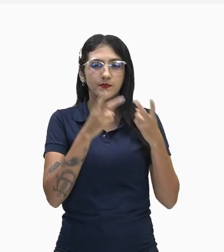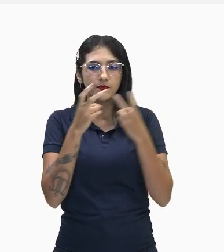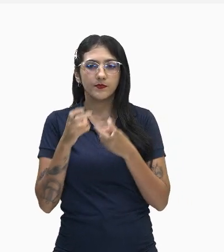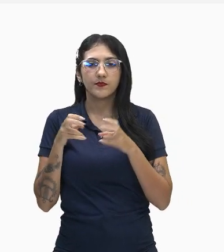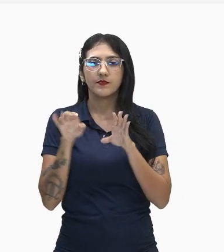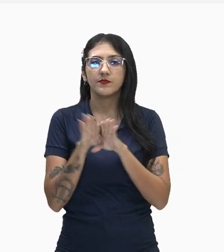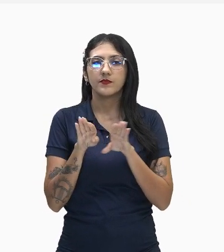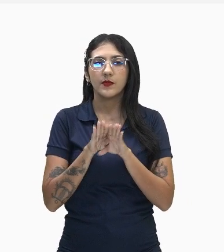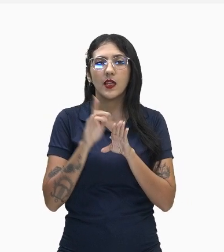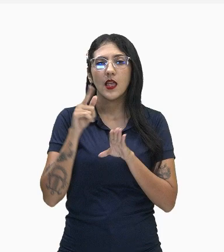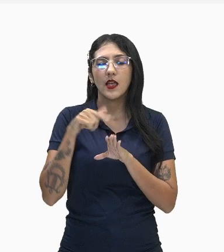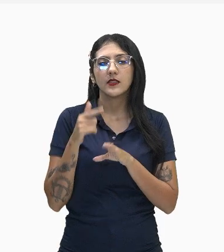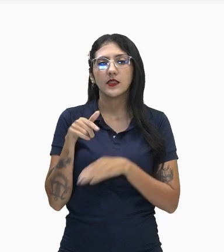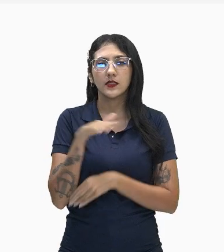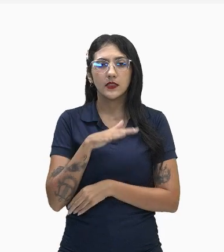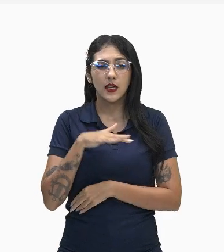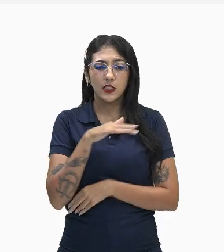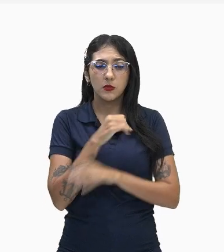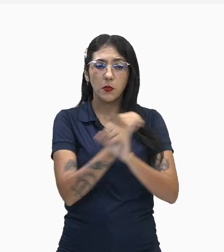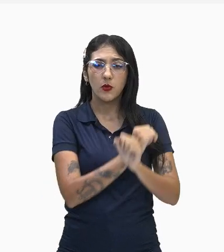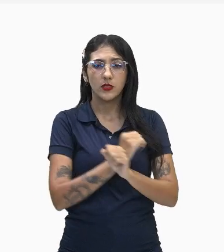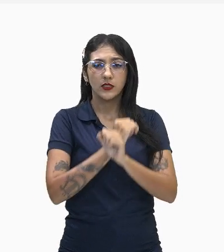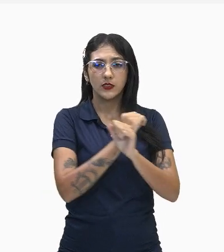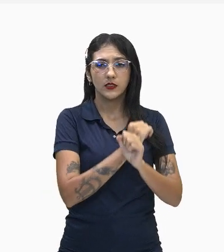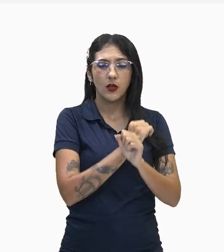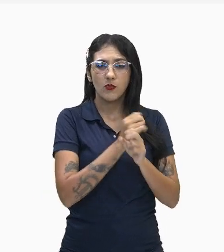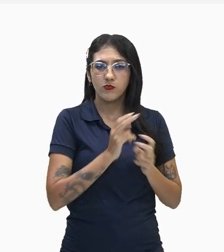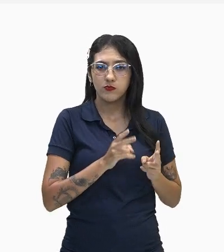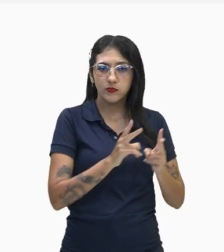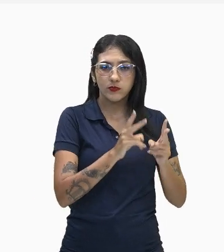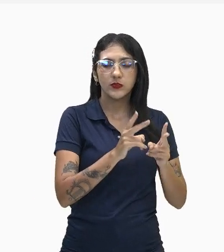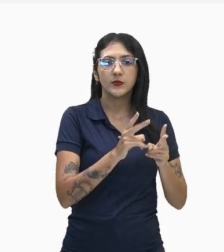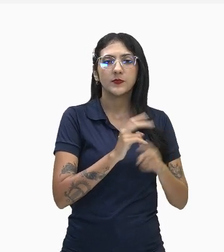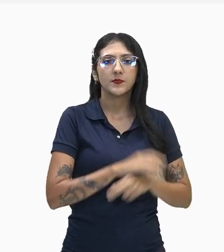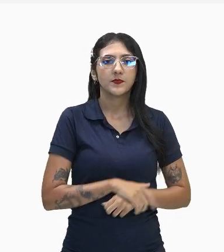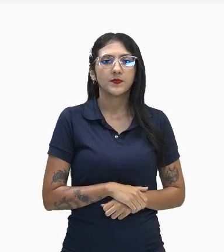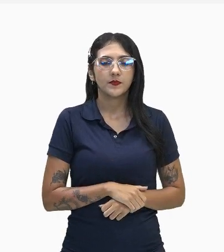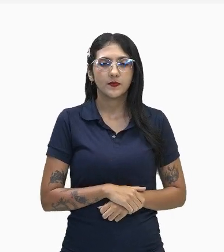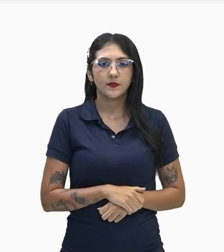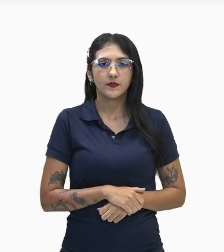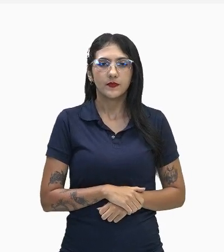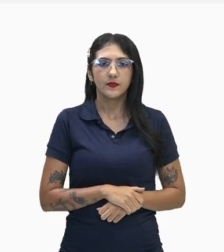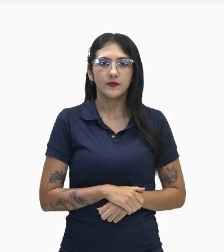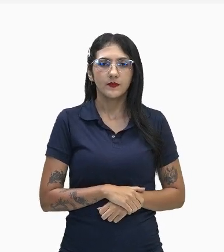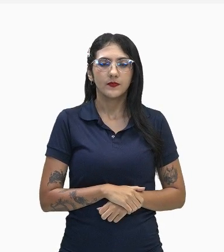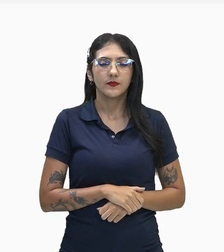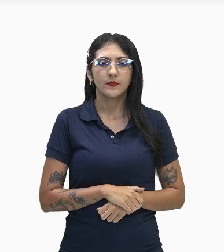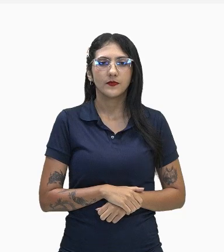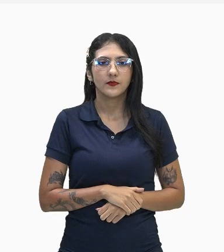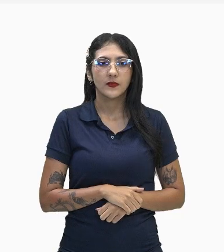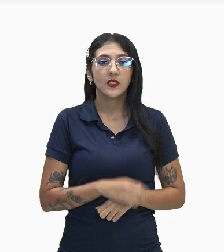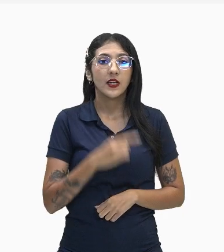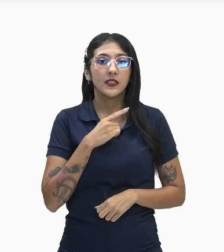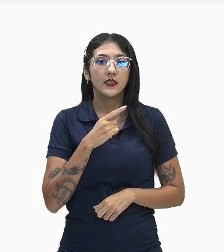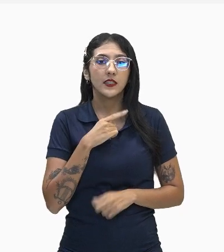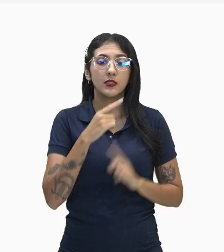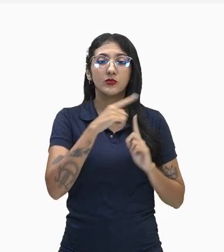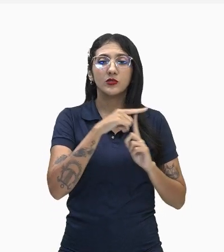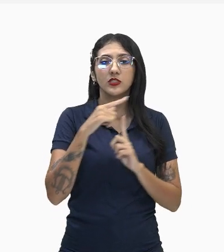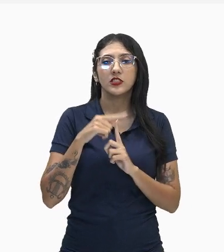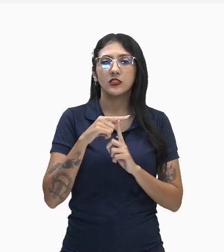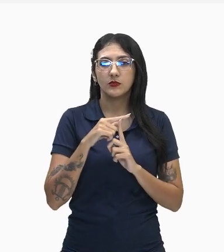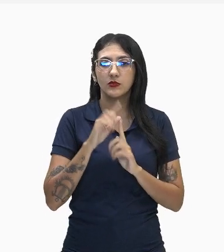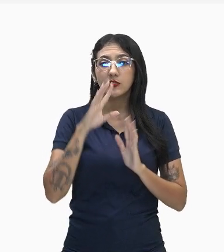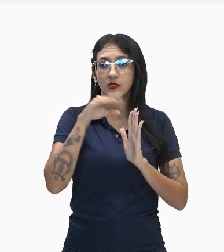dessas unidades de proteção integral, a gente vai ter aí as categorias, onde nós